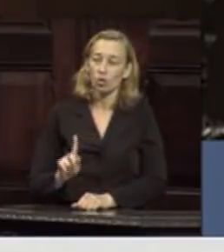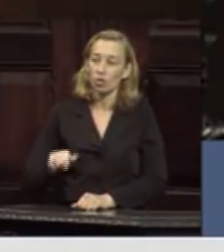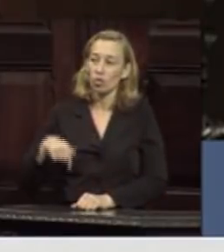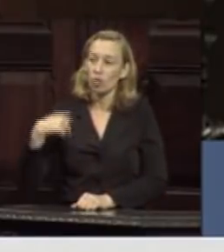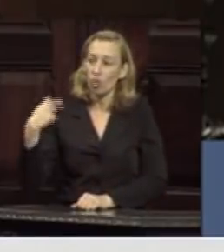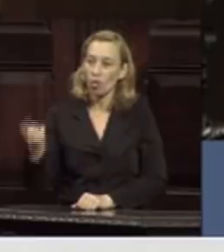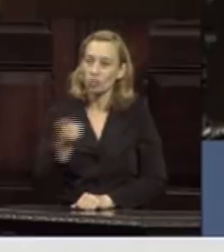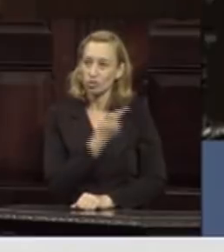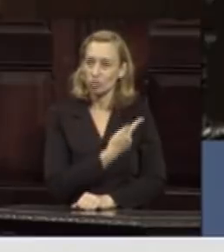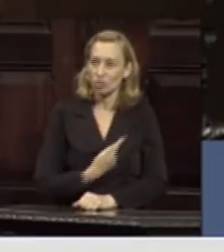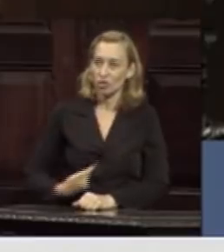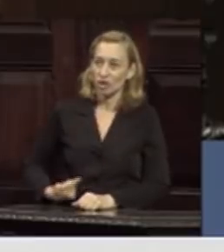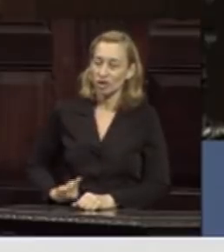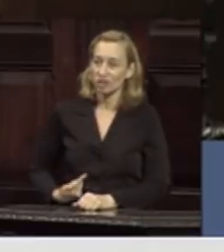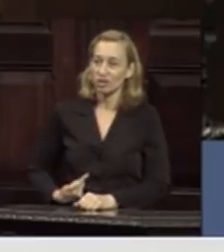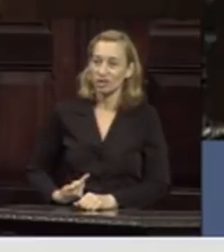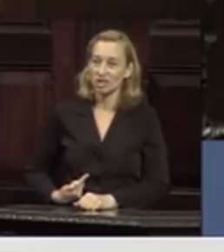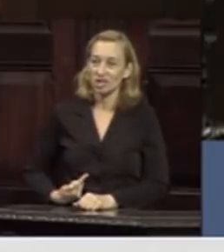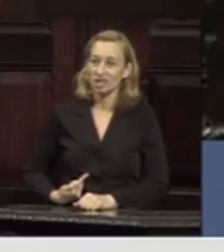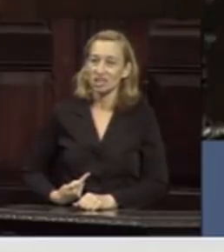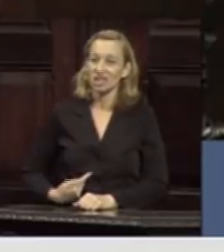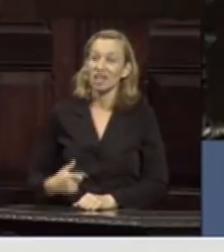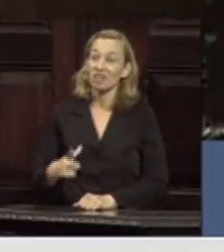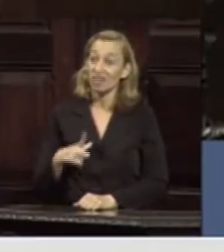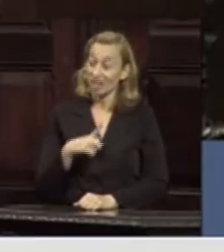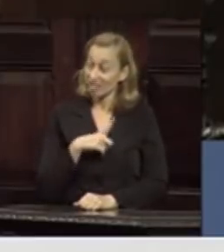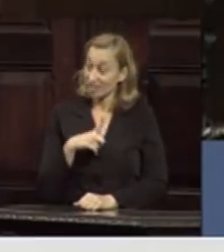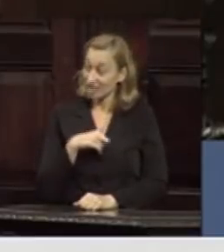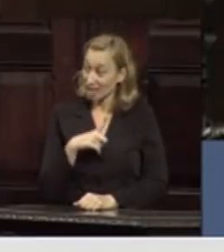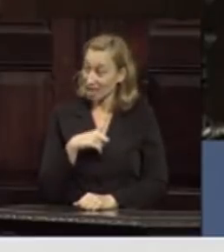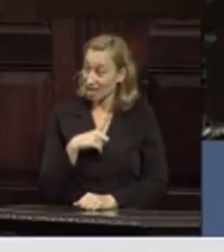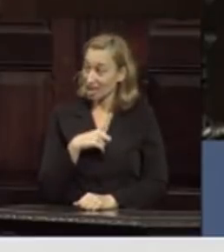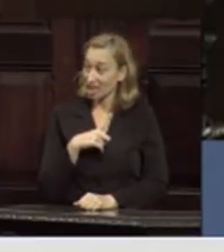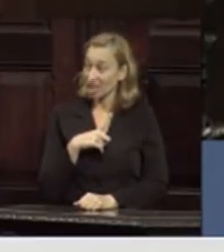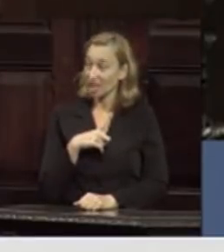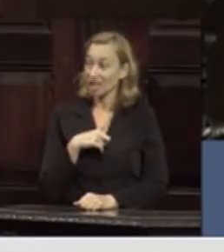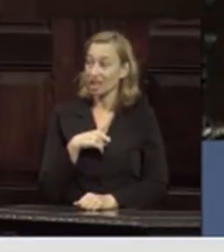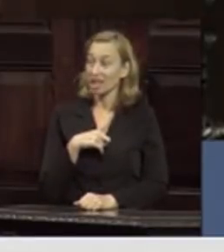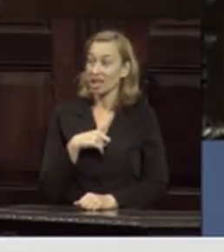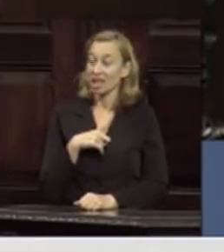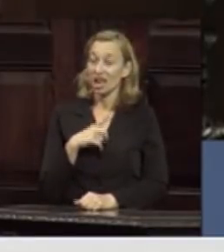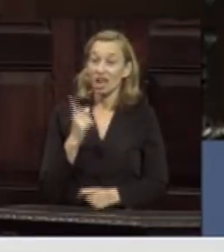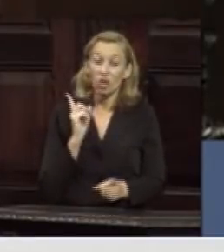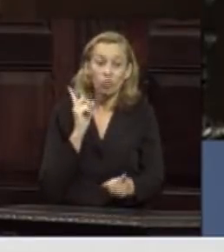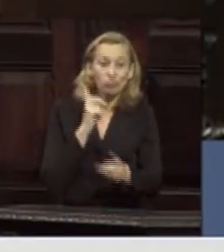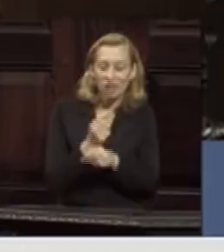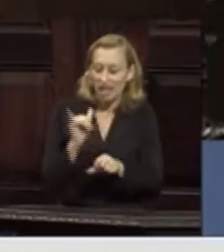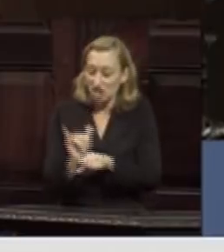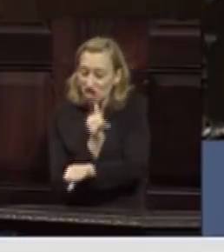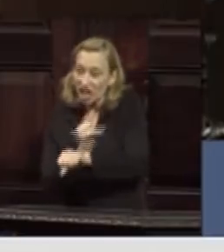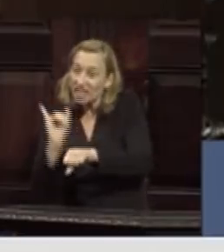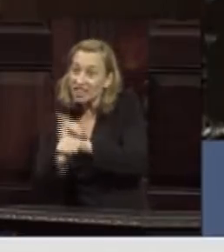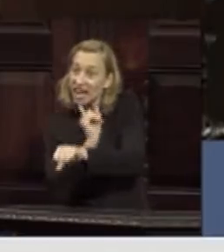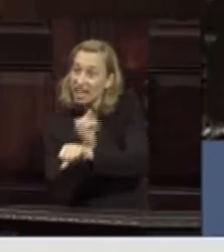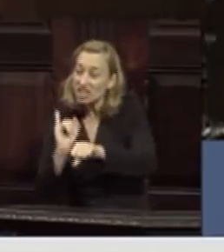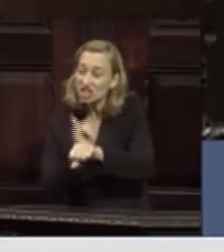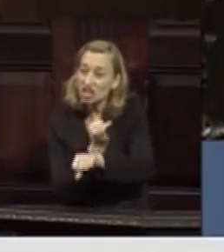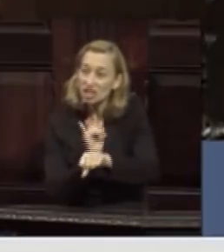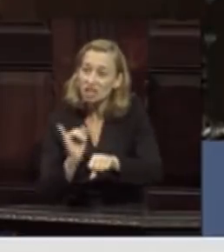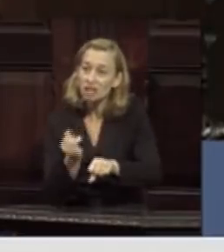ter que ser malabarista para encontrar e fazer um esforço enorme